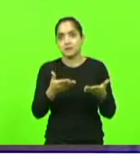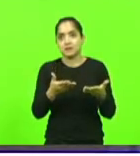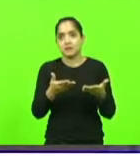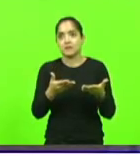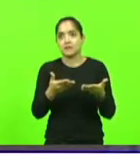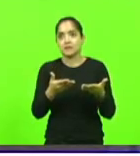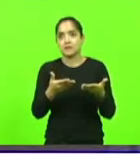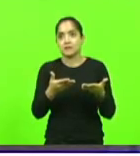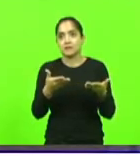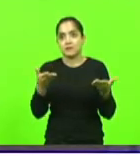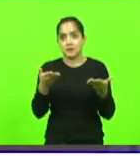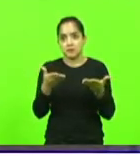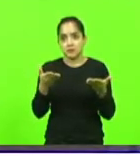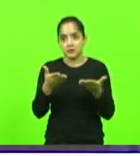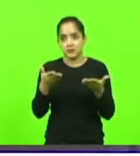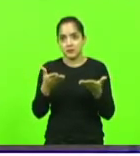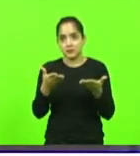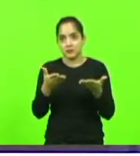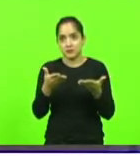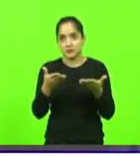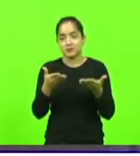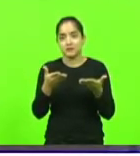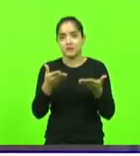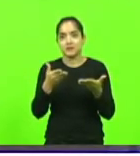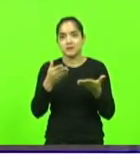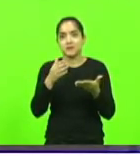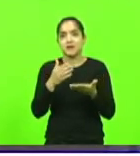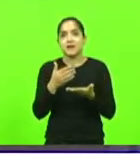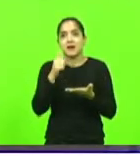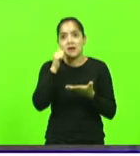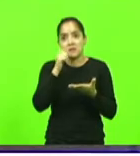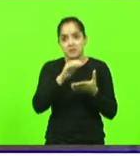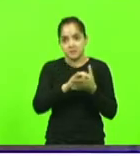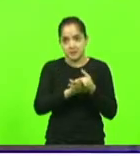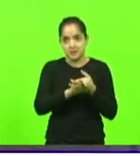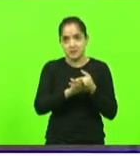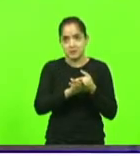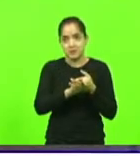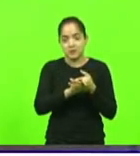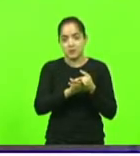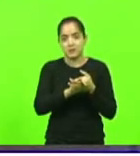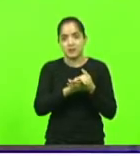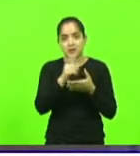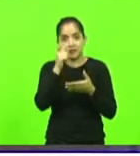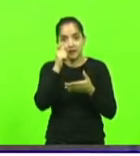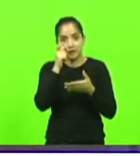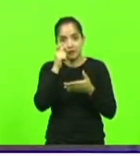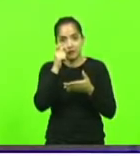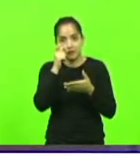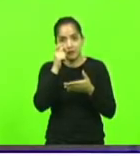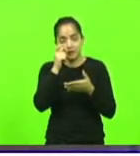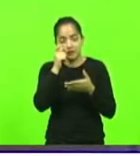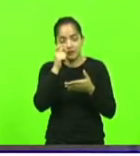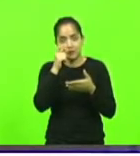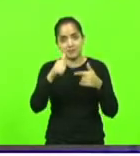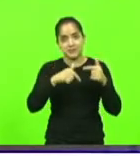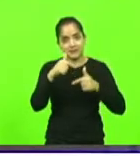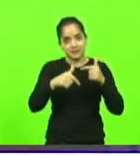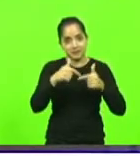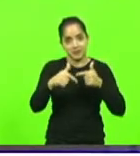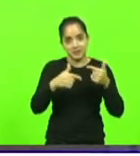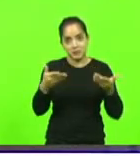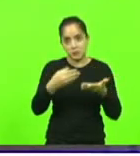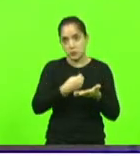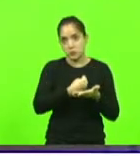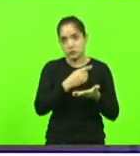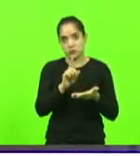até porque hoje a minha esposa tá de plantão, ela queria acompanhar plantão médico e não pôde se ausentar aqui. Meu pai e minha mãe estão ali